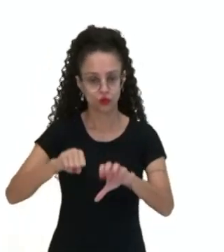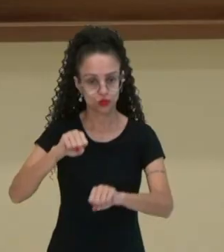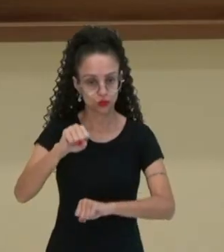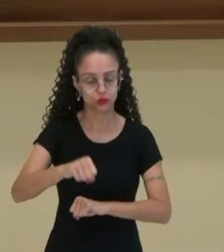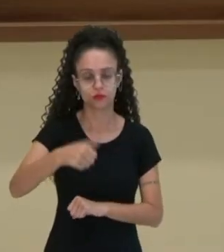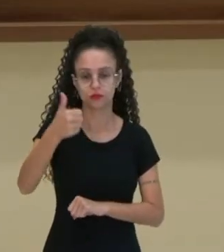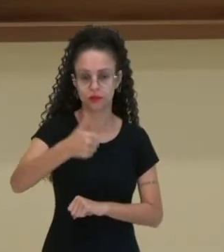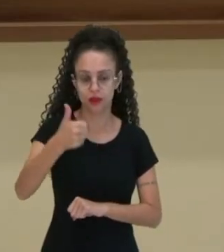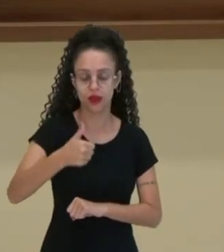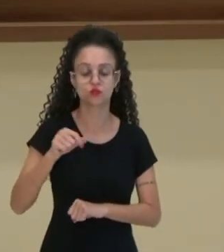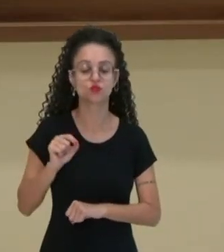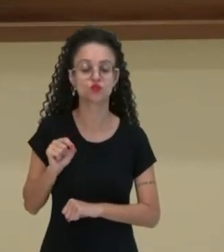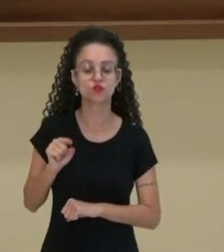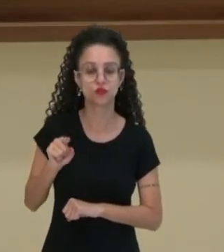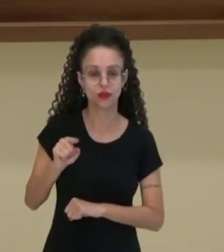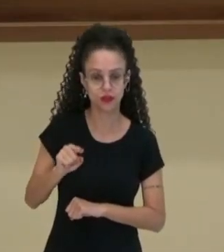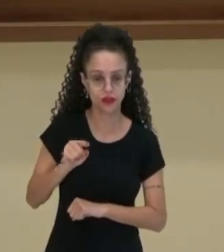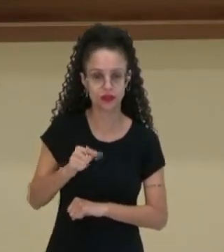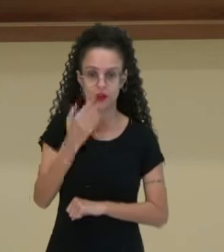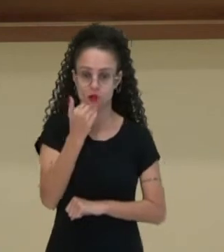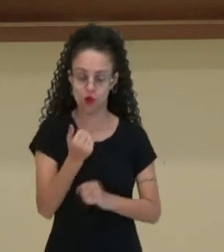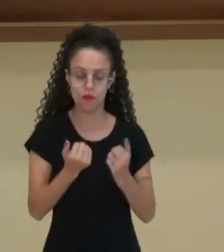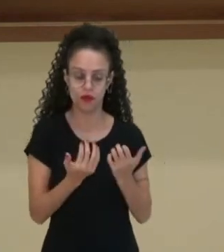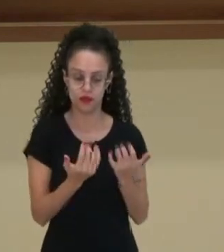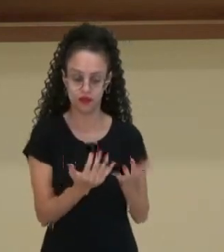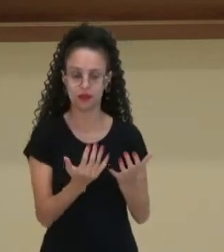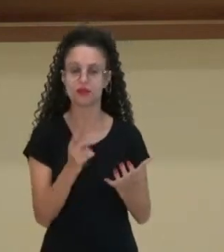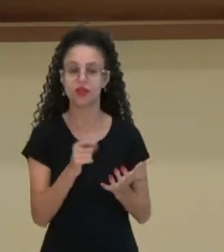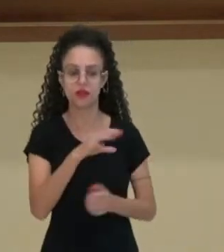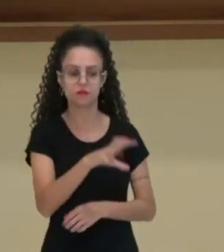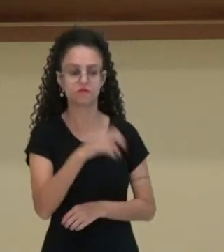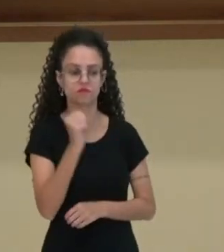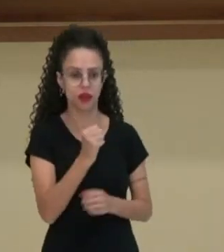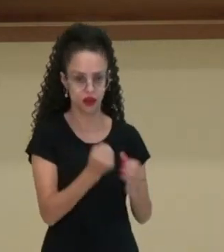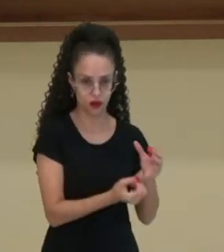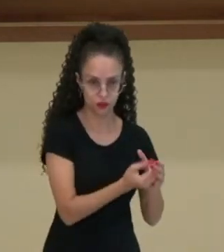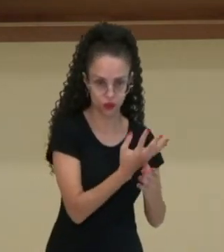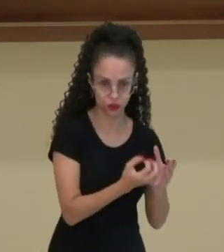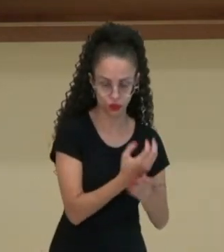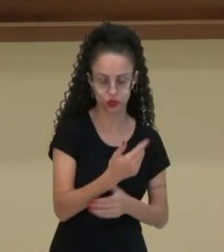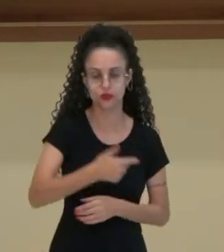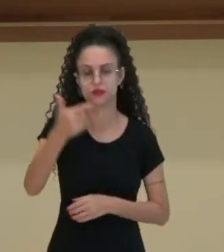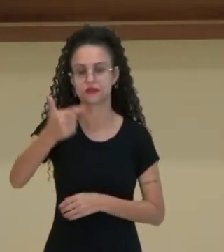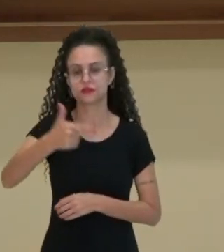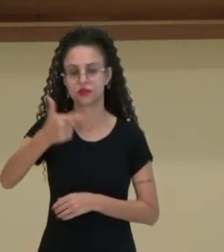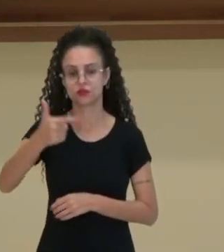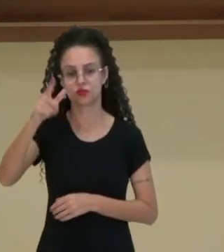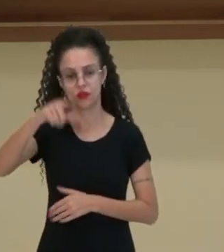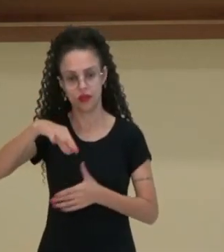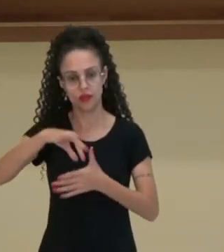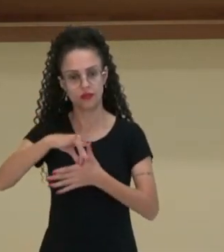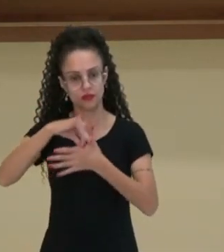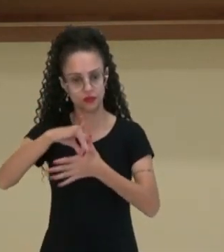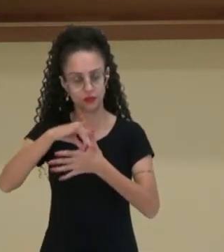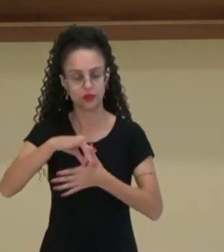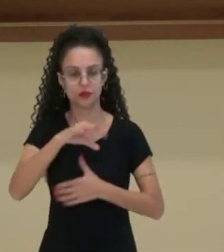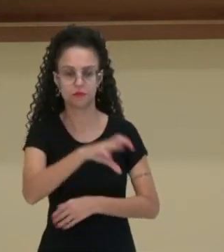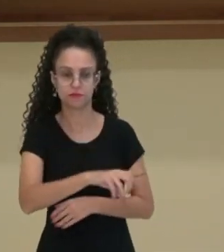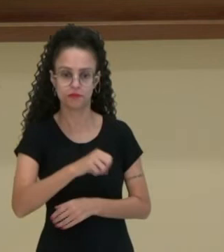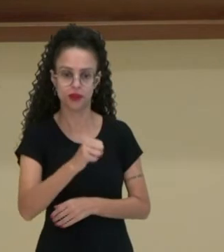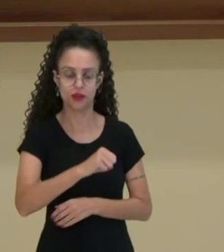é aquele organismo herbívoro que se alimenta de quem? Do produtor. Então, os secundários são os carnívoros que se alimentam do